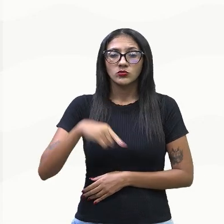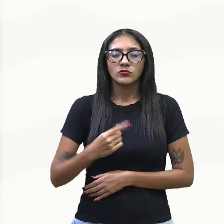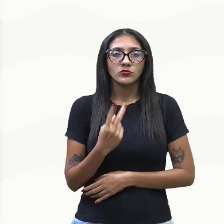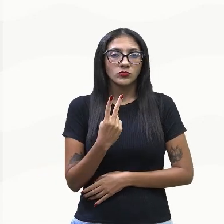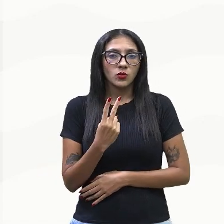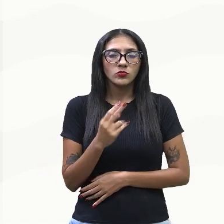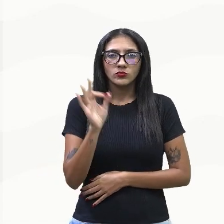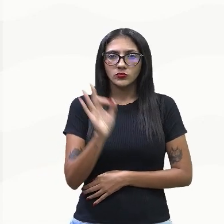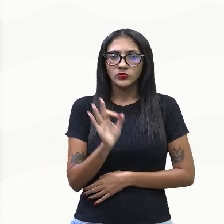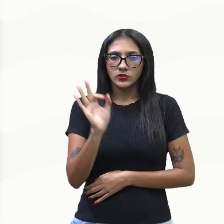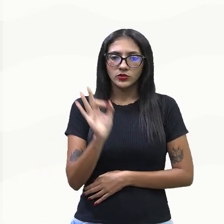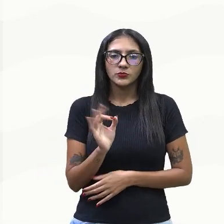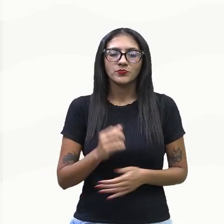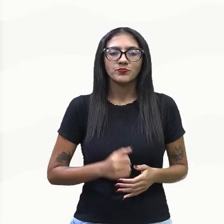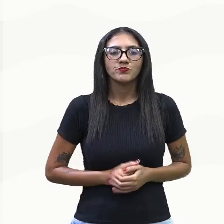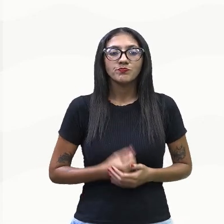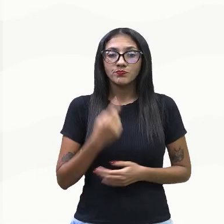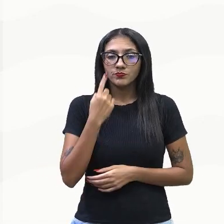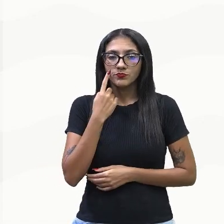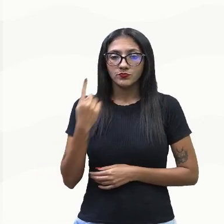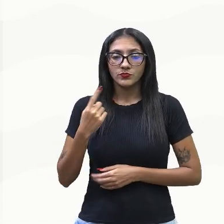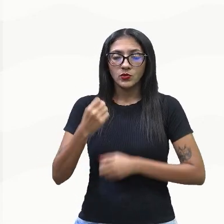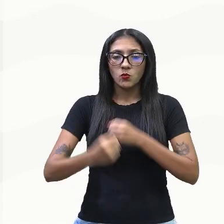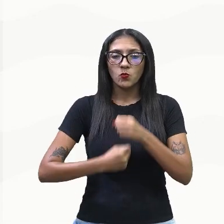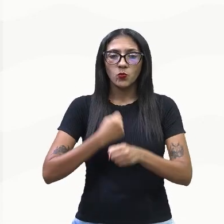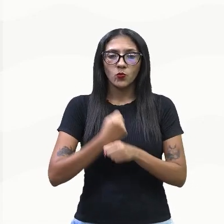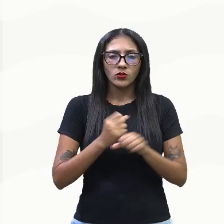olhar então, em 2006,